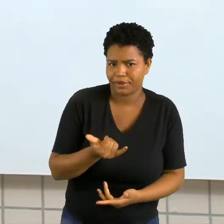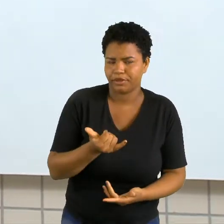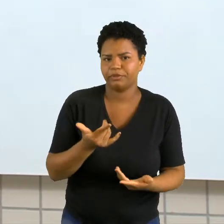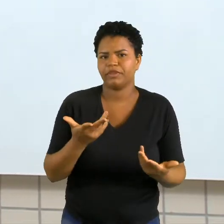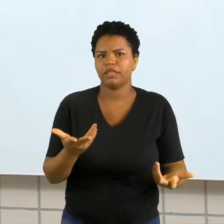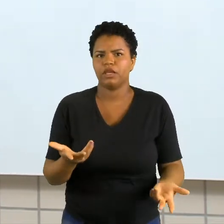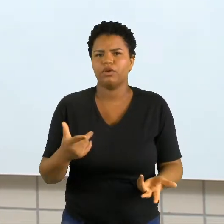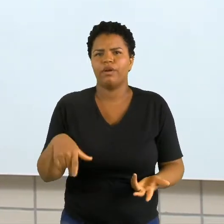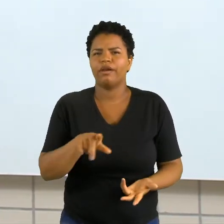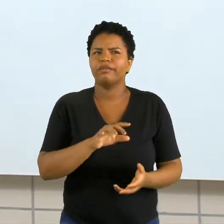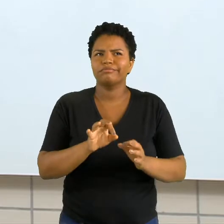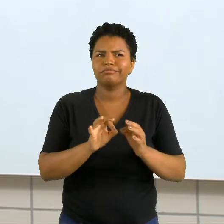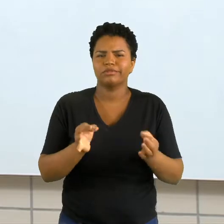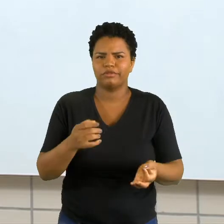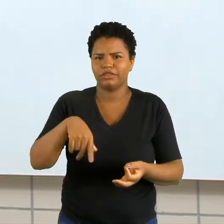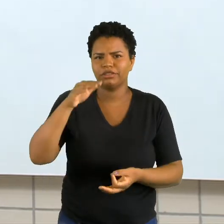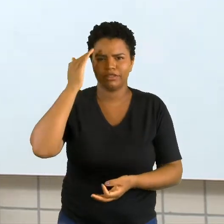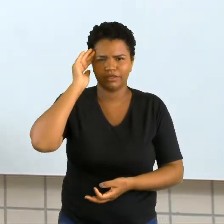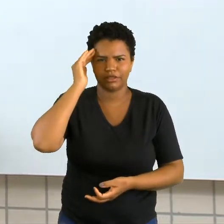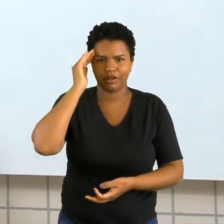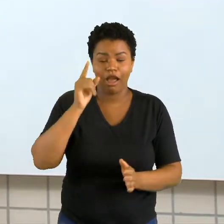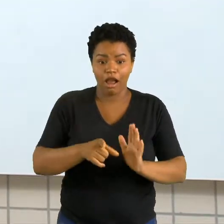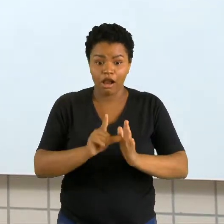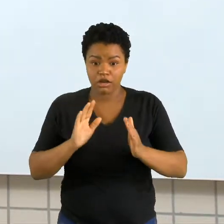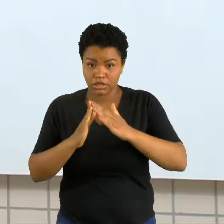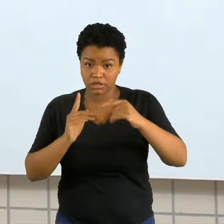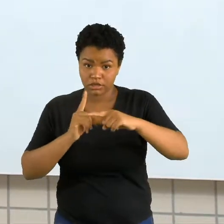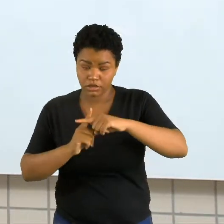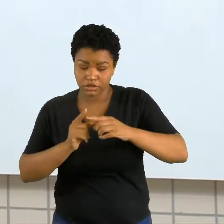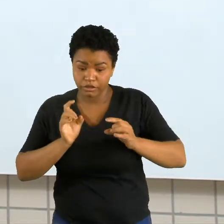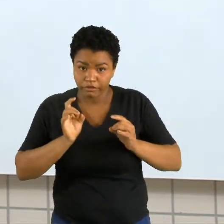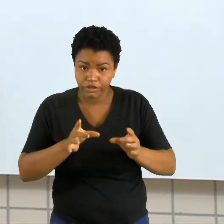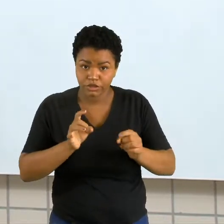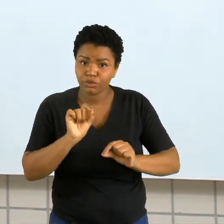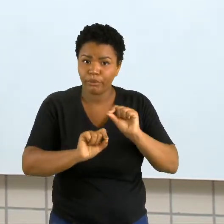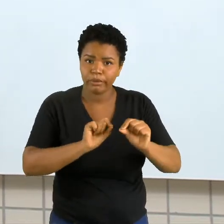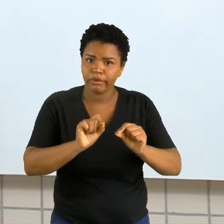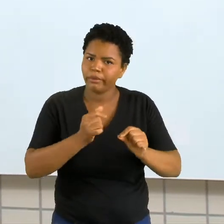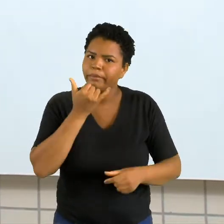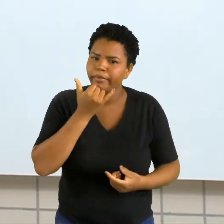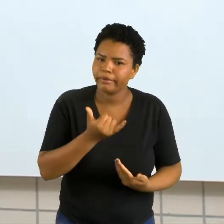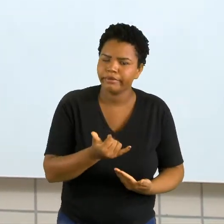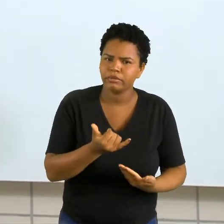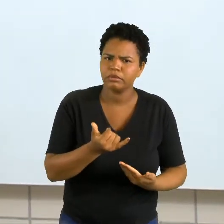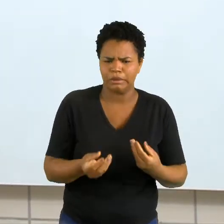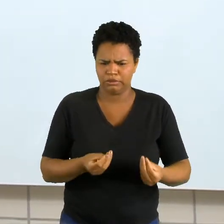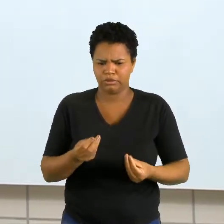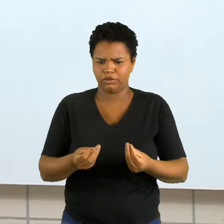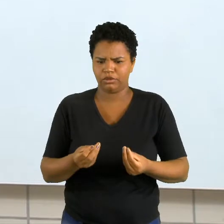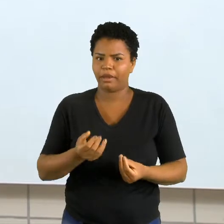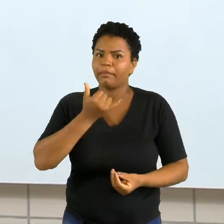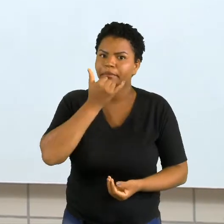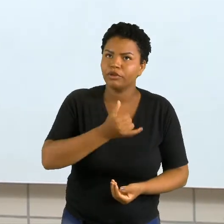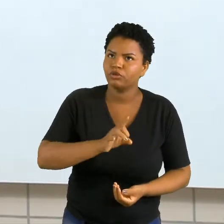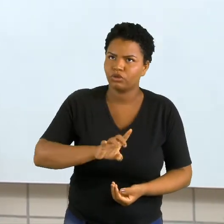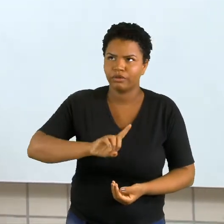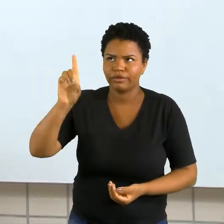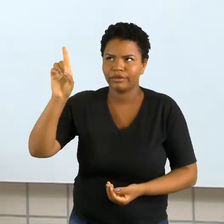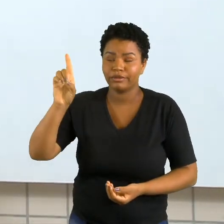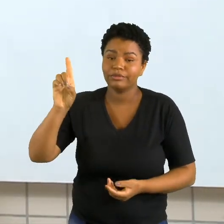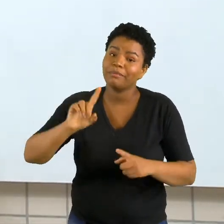Ou seja, a igreja daquele período vendia o perdão. Professor, como assim? Quem perdoa é só Deus. Não, mas a igreja